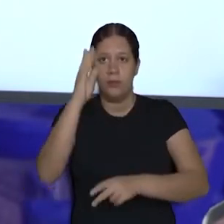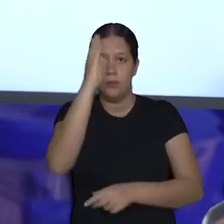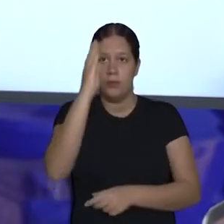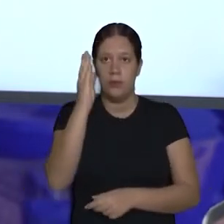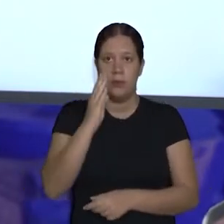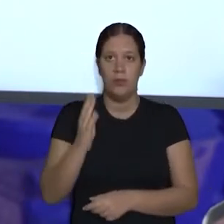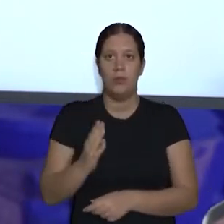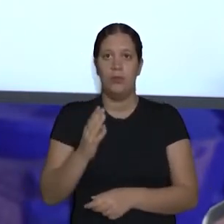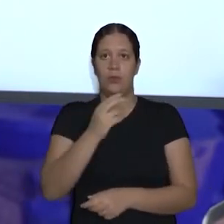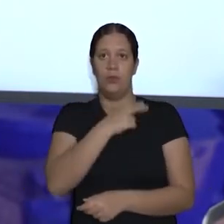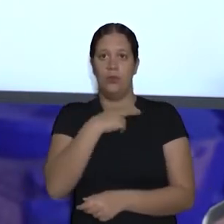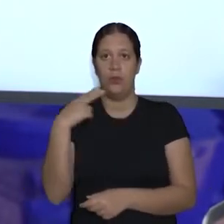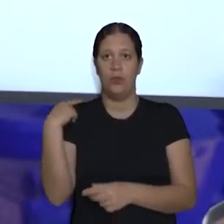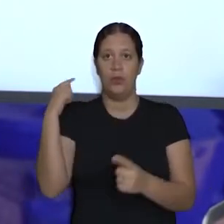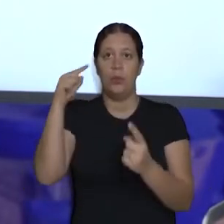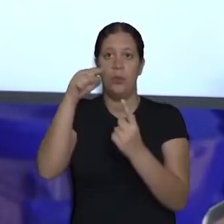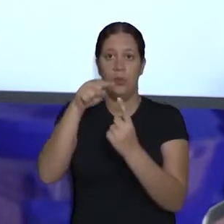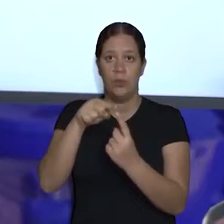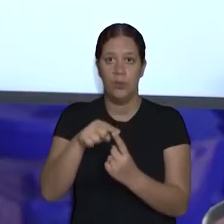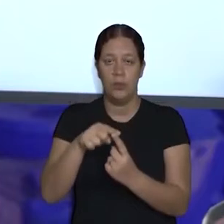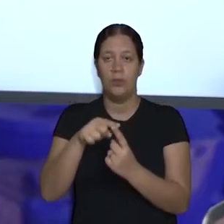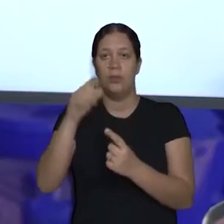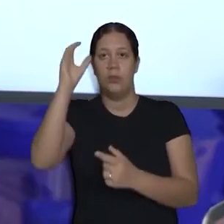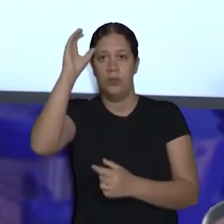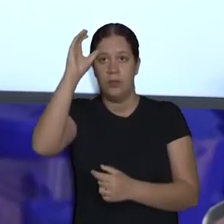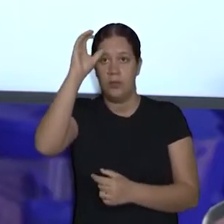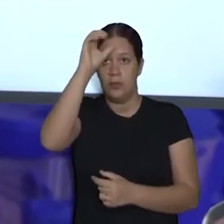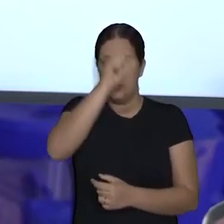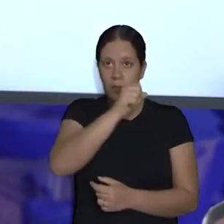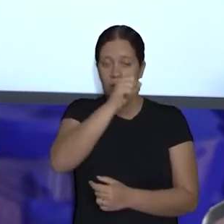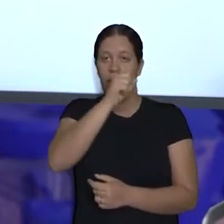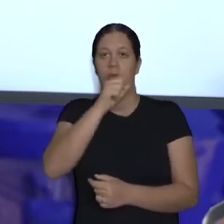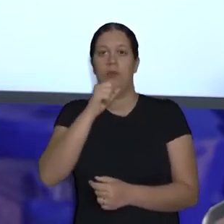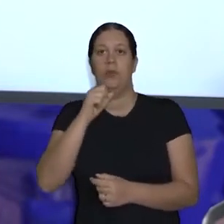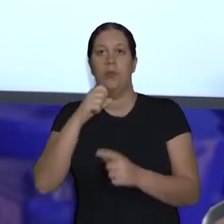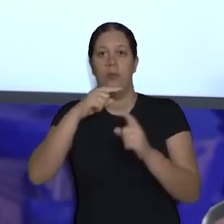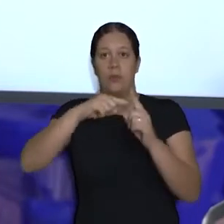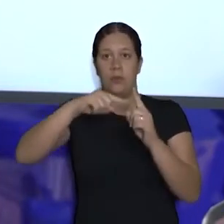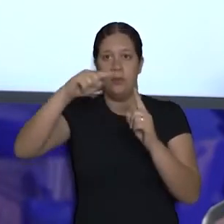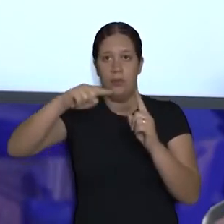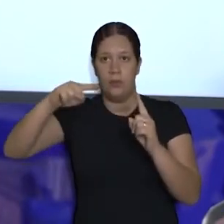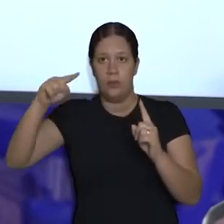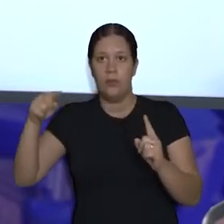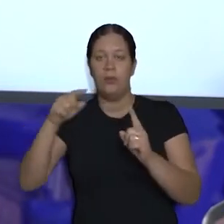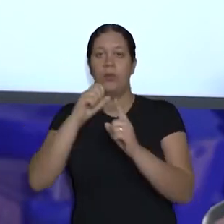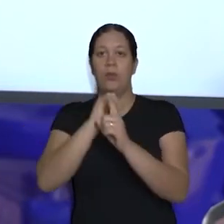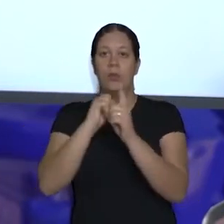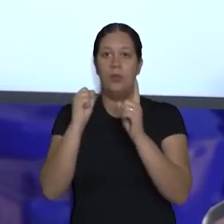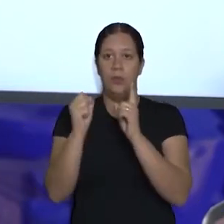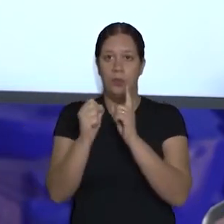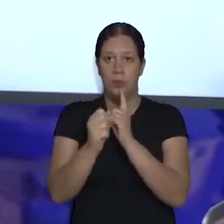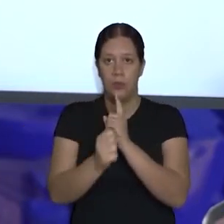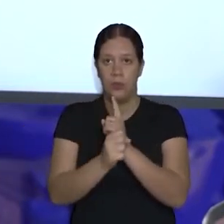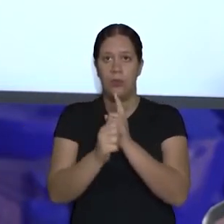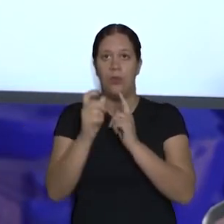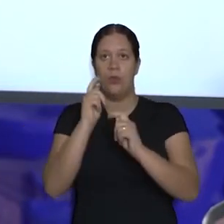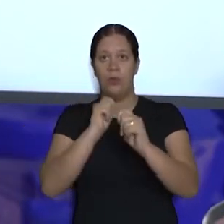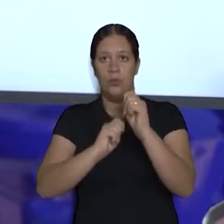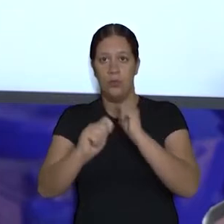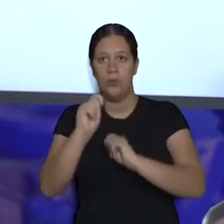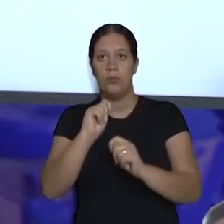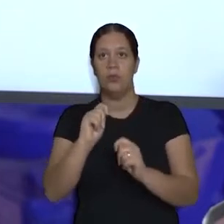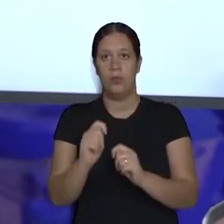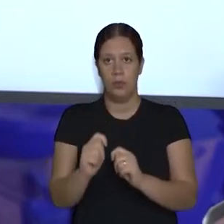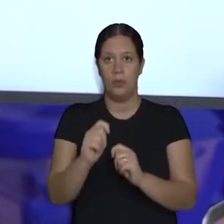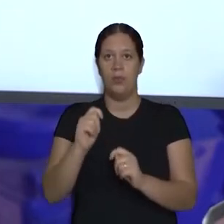brasileira e o nosso objetivo é compreender com dados demográficos os índices socioeconômicos e nos ajudar a